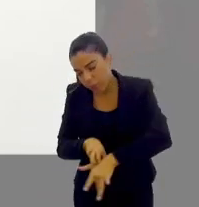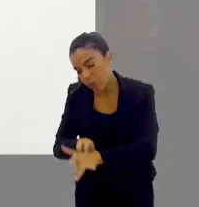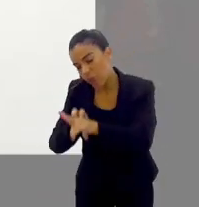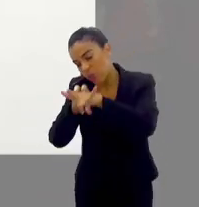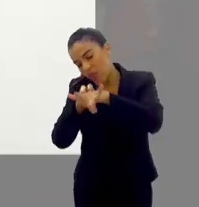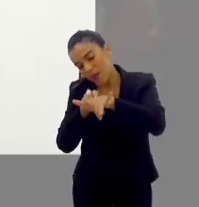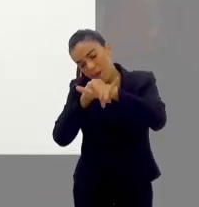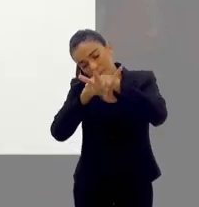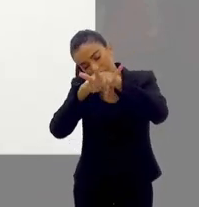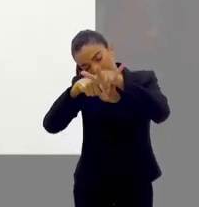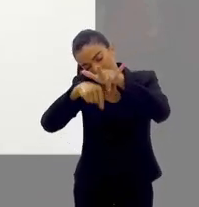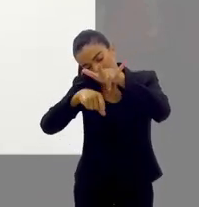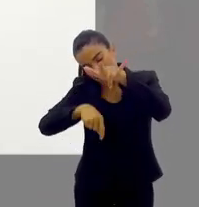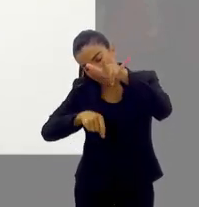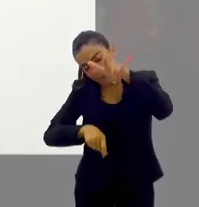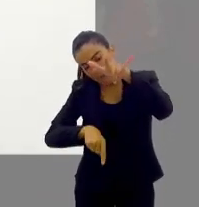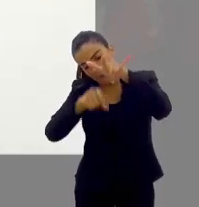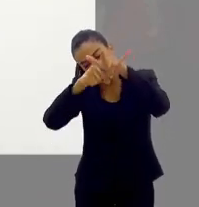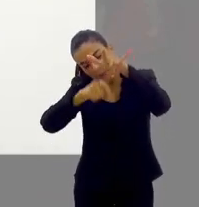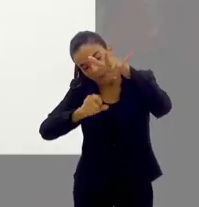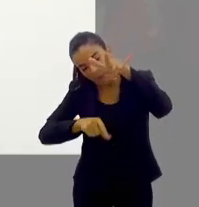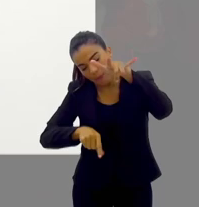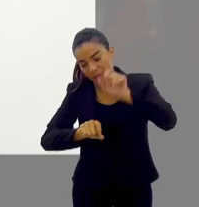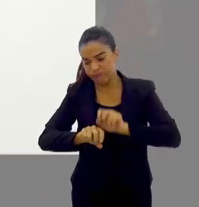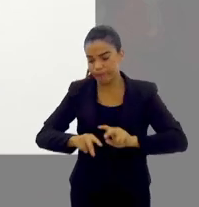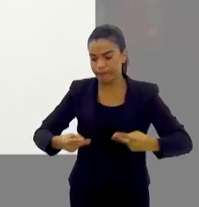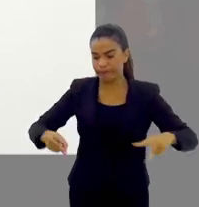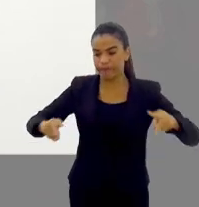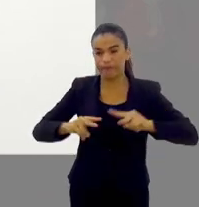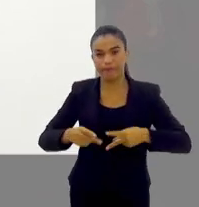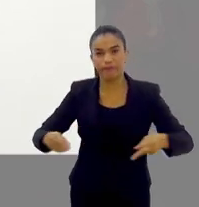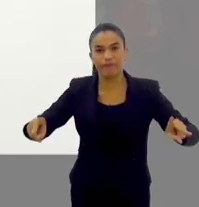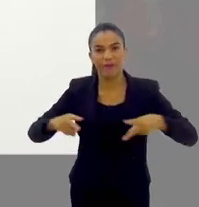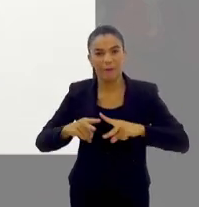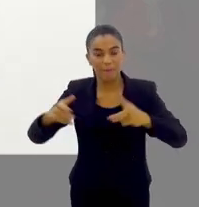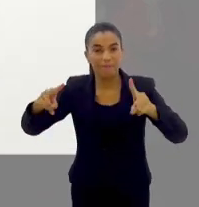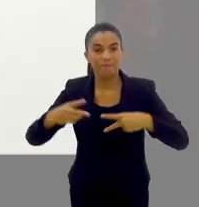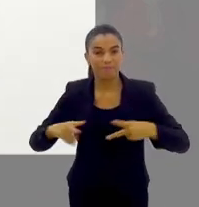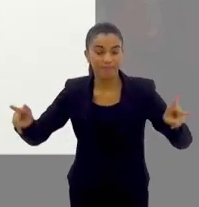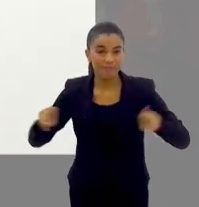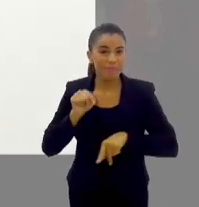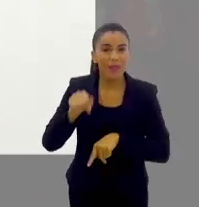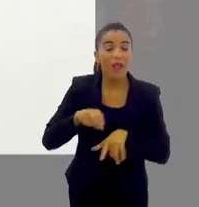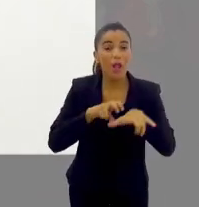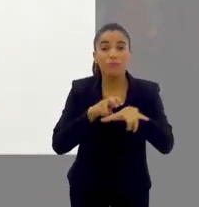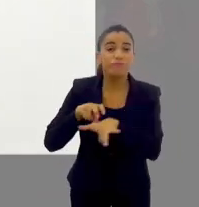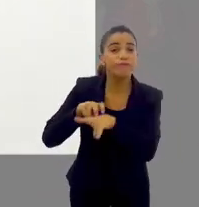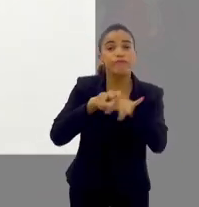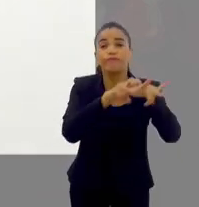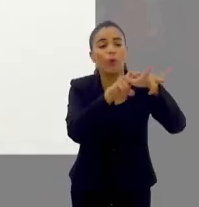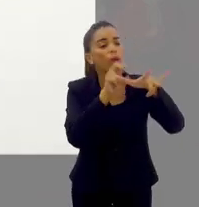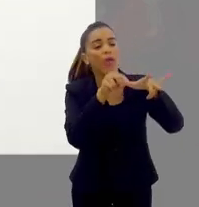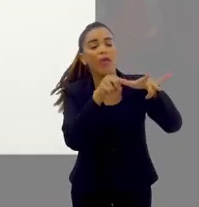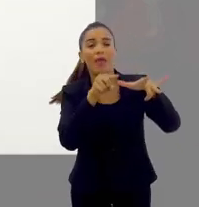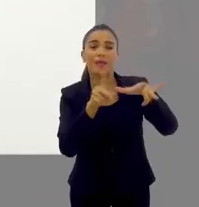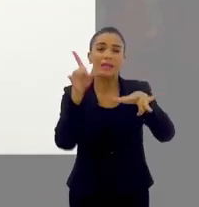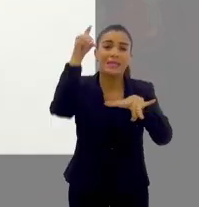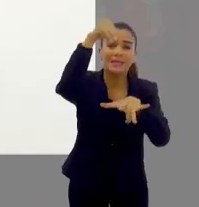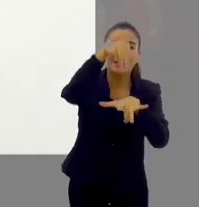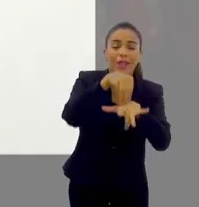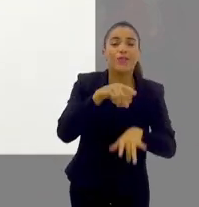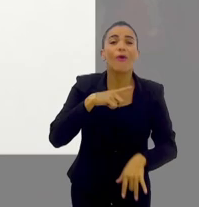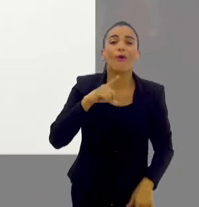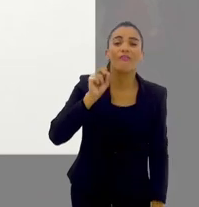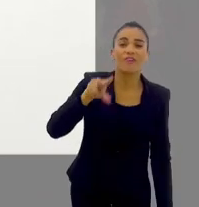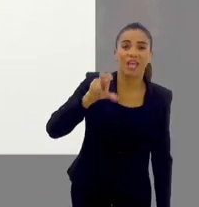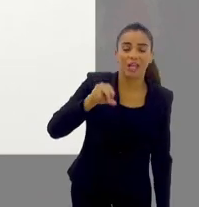banhar naquela água, colocar os ovinhos dele lá para que se prolifere, né? E como ele é o grande carregador do vírus, se a